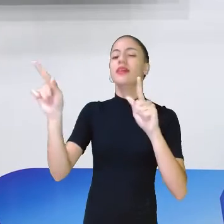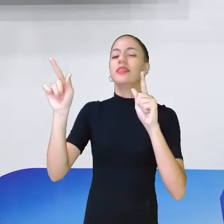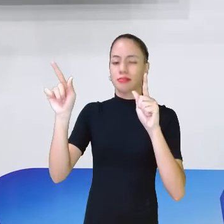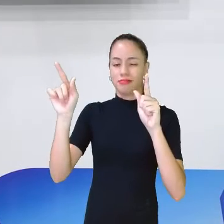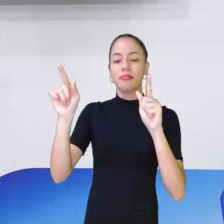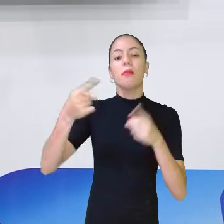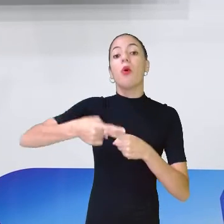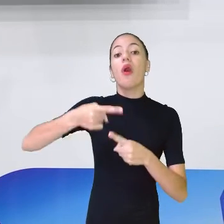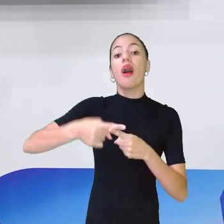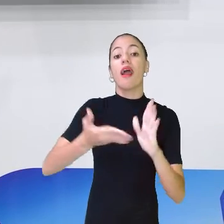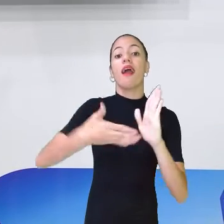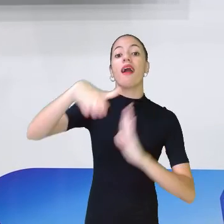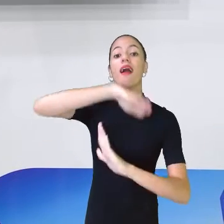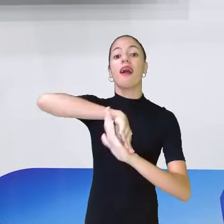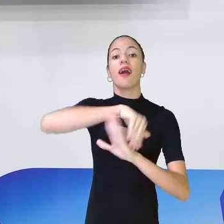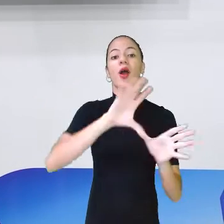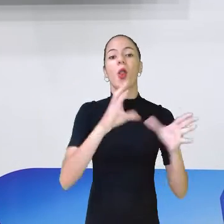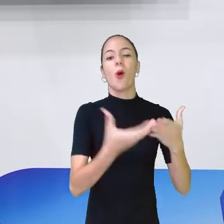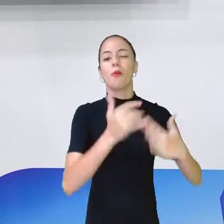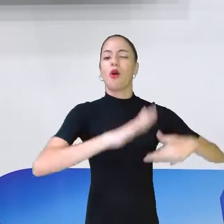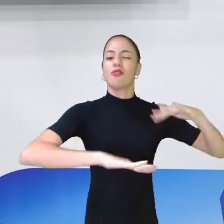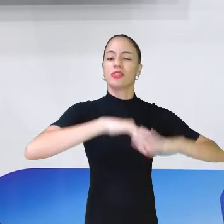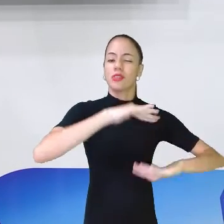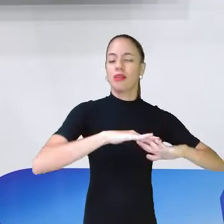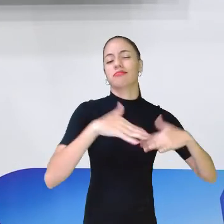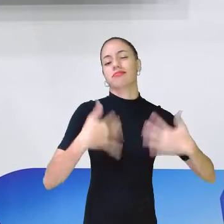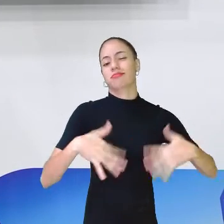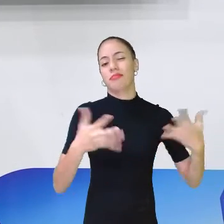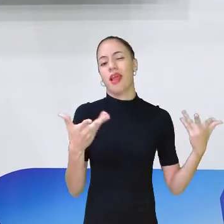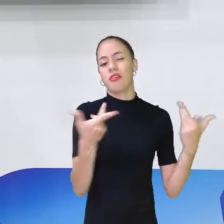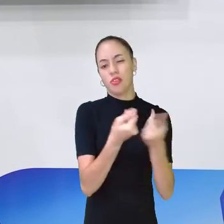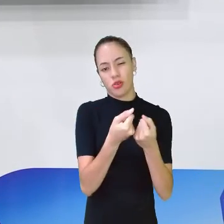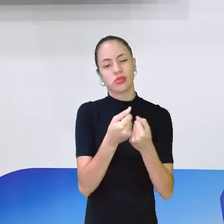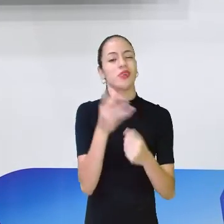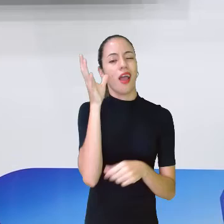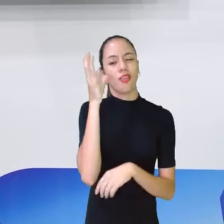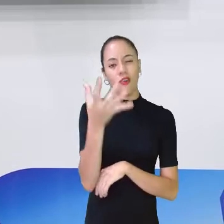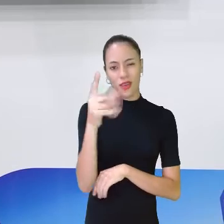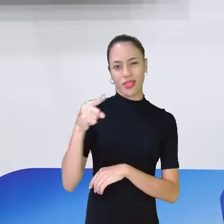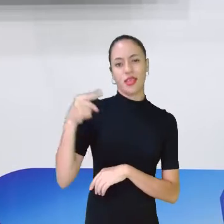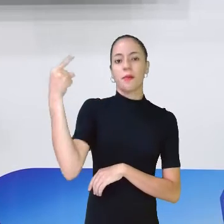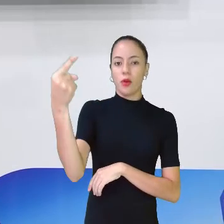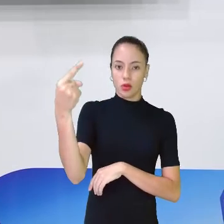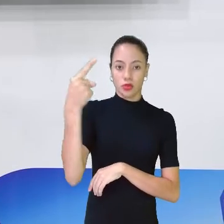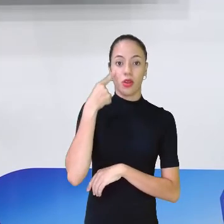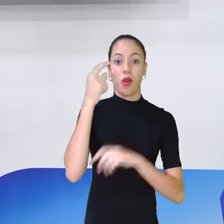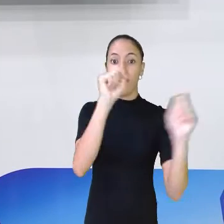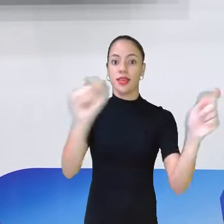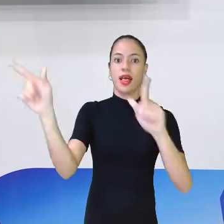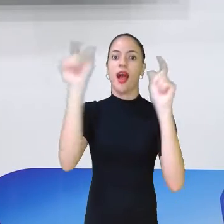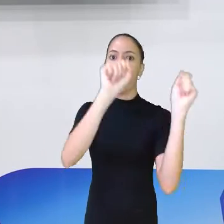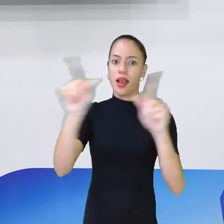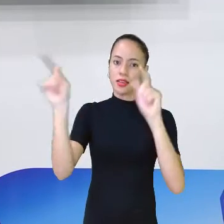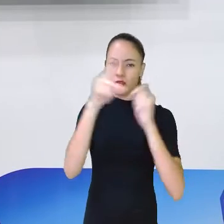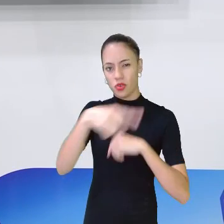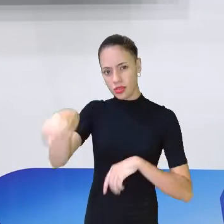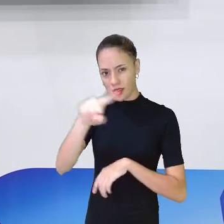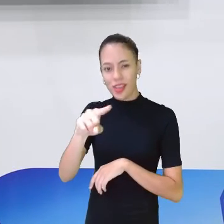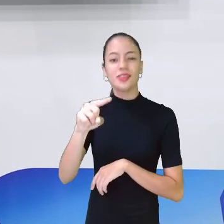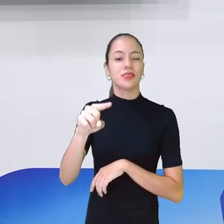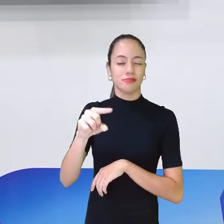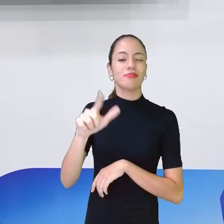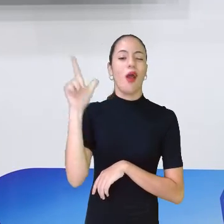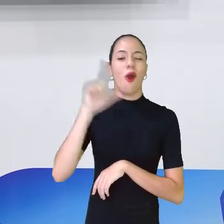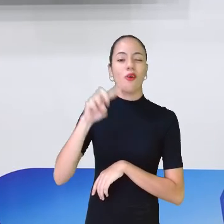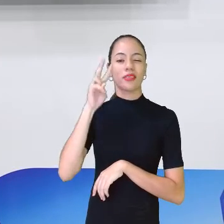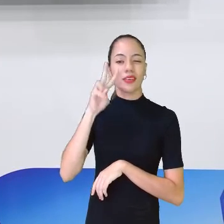produção maravilhosamente, né? E vai resolver a questão e já já estará o slide na sua tela. Mas aí, dentro